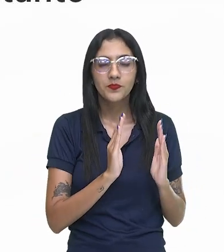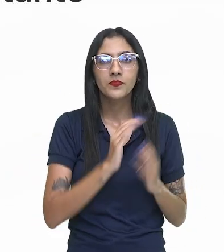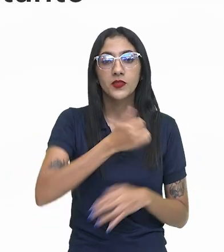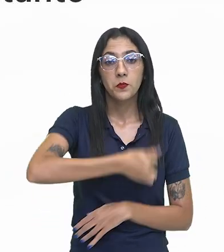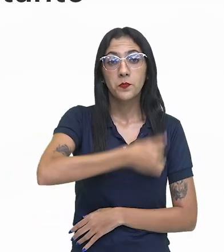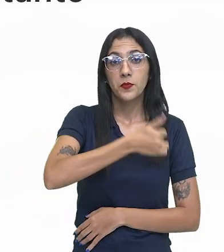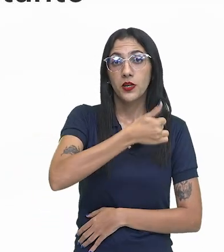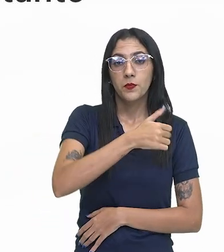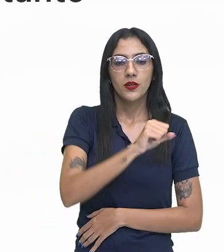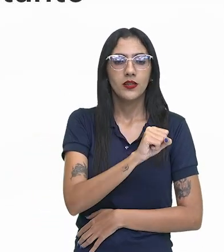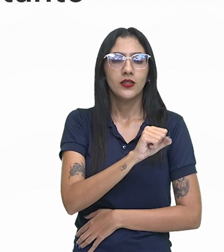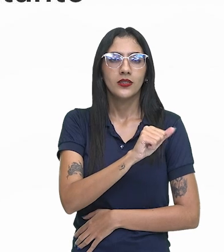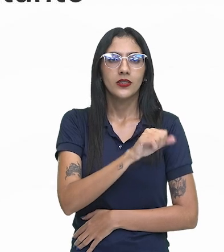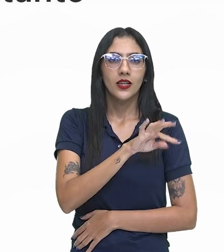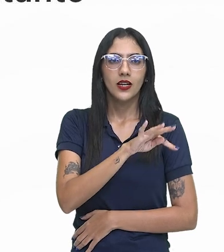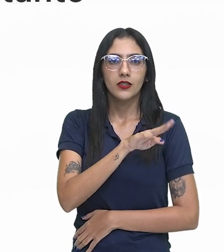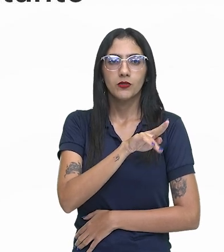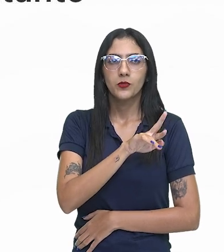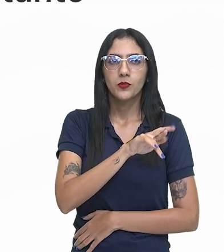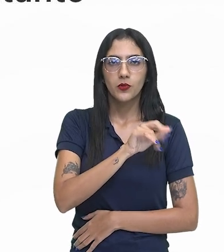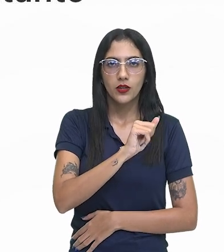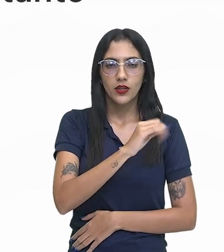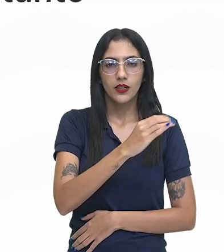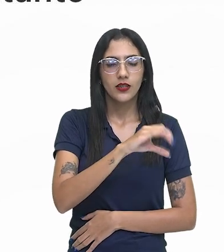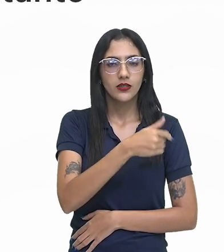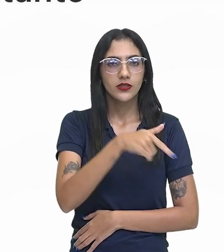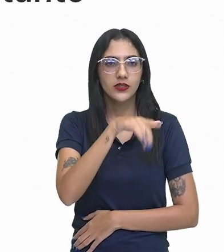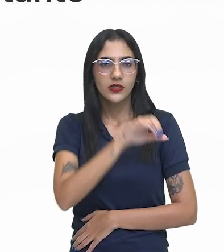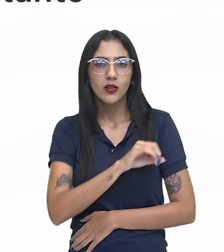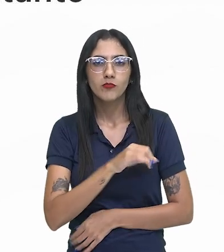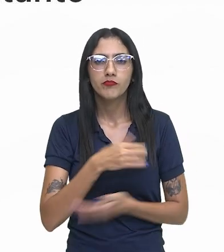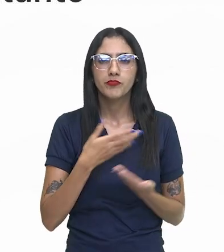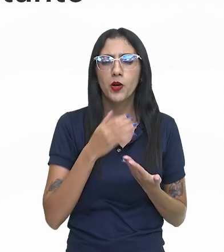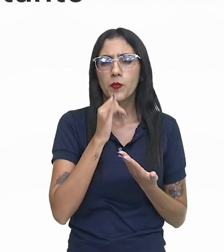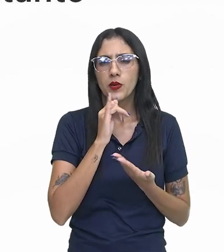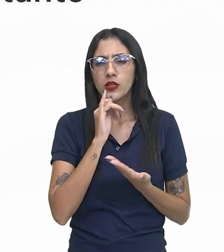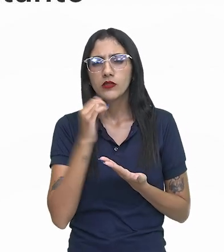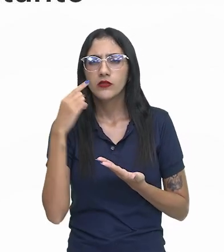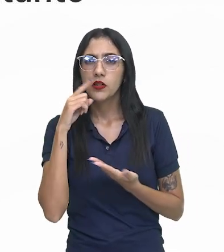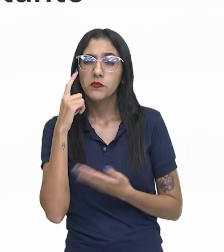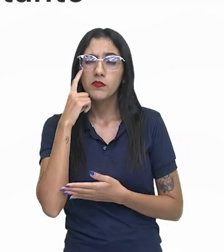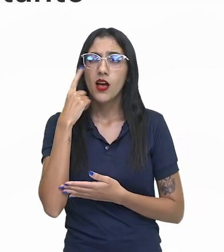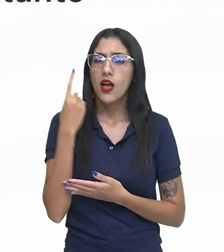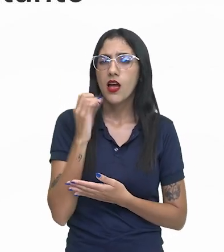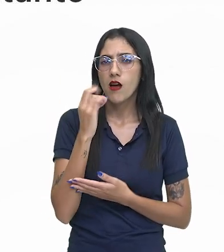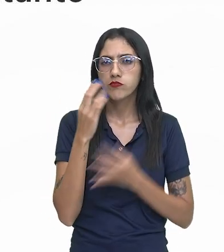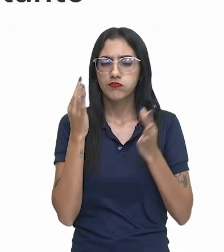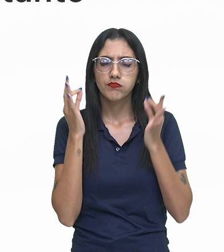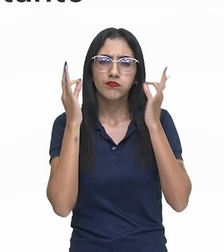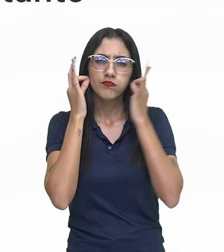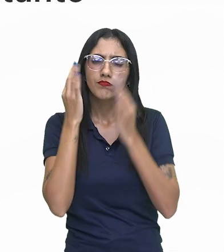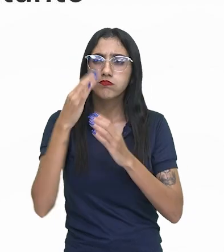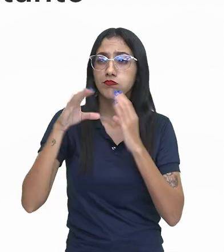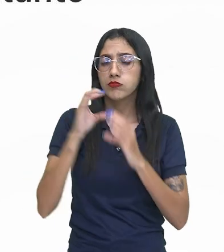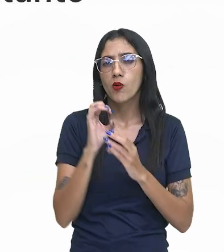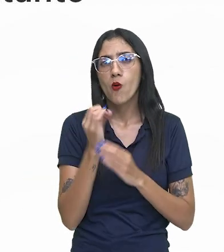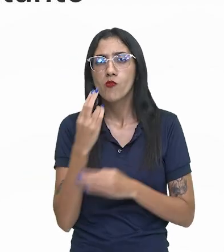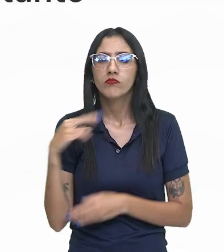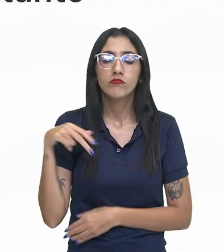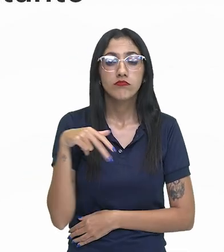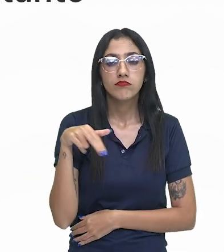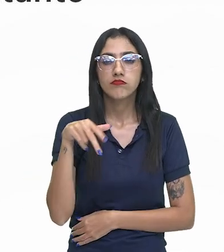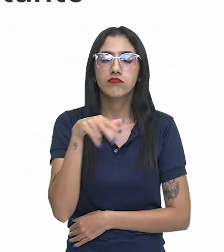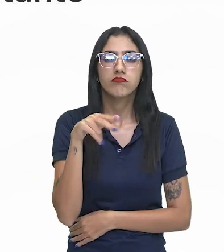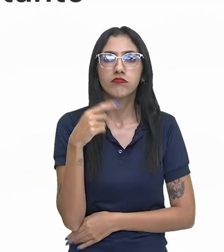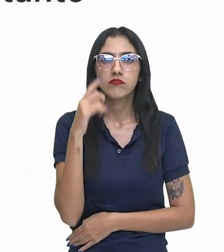primeira etapa, que é a saturação. Sabe quando você está distraído, escutando uma música, ou caminhando na rua e, de